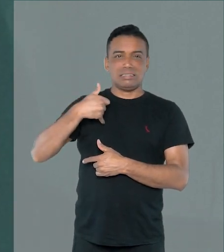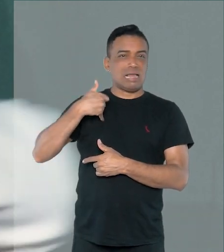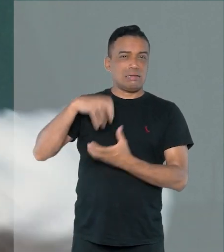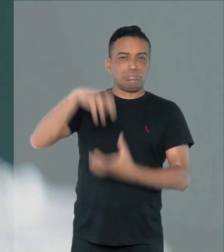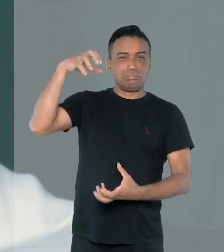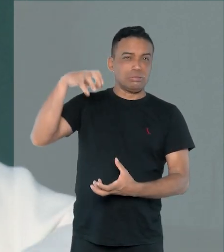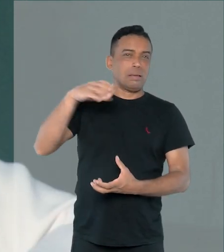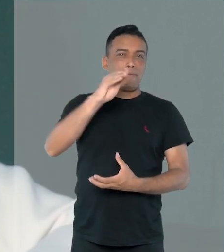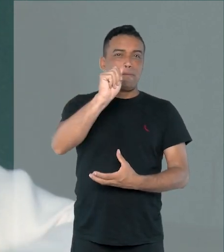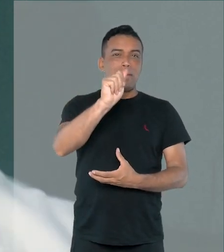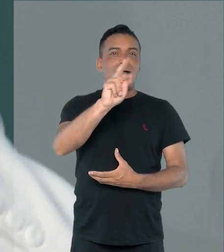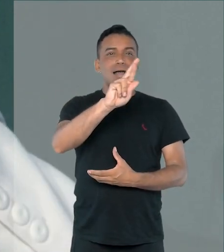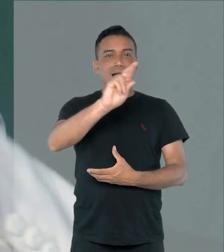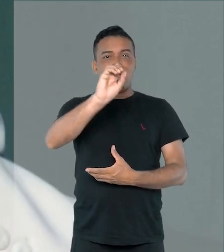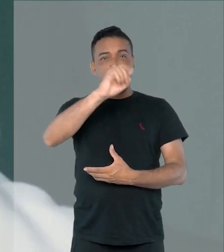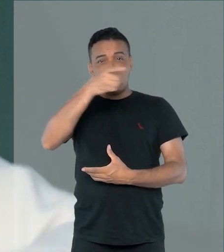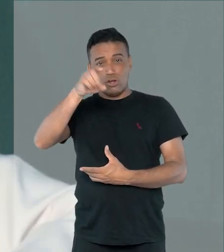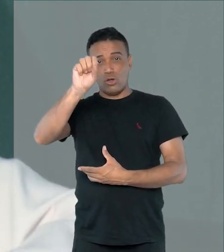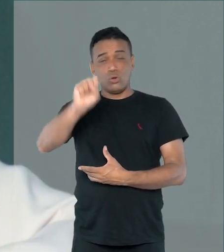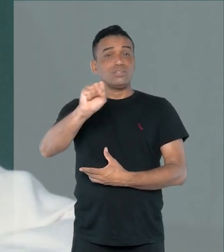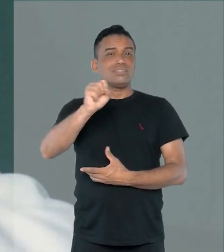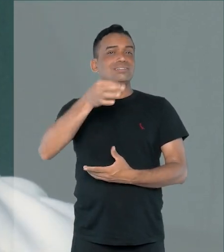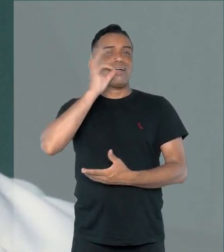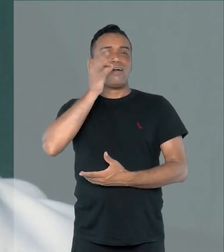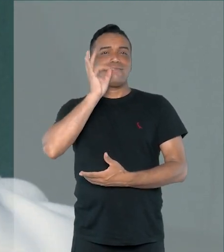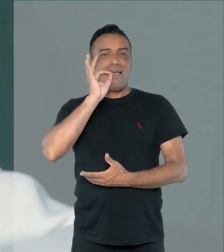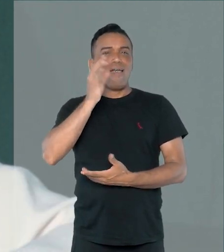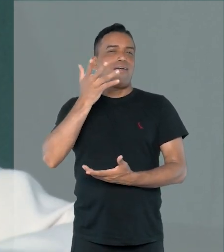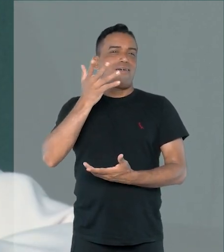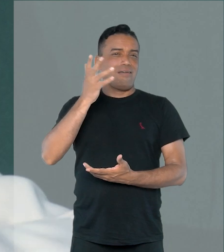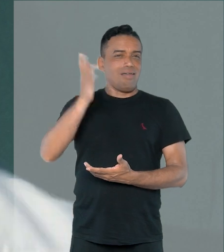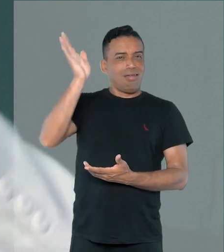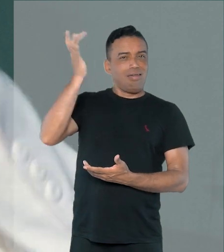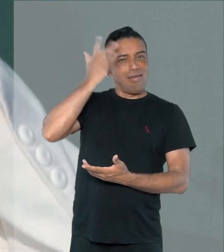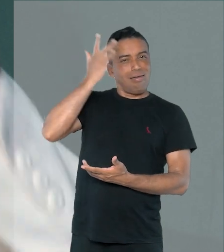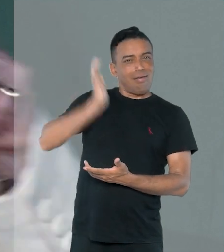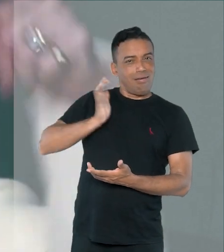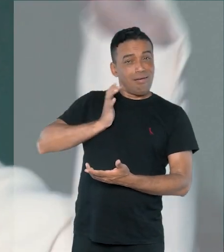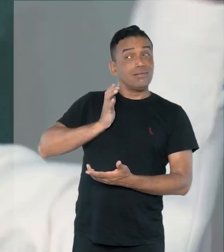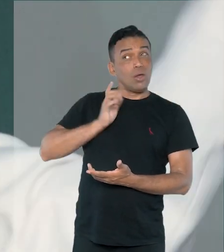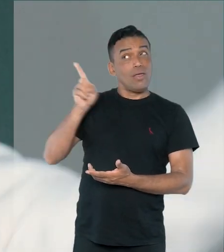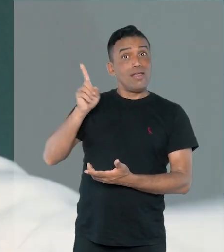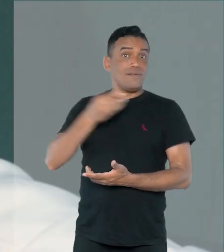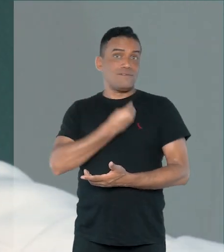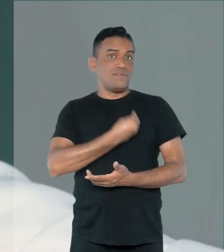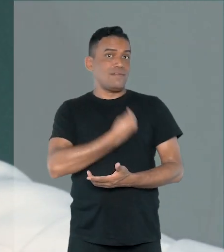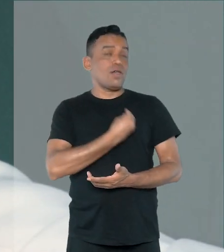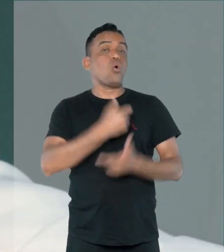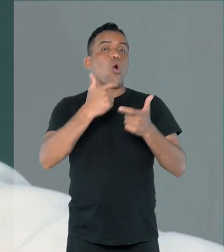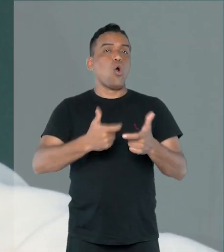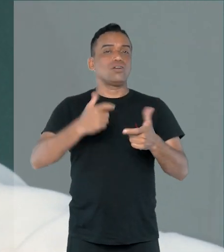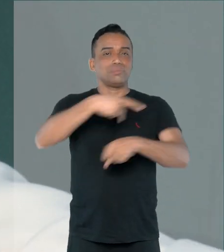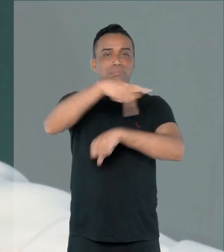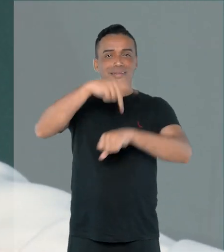recuperar essa gente de volta. O que é interessante é que, tendo vivido na Alemanha, ele saca o que vai acontecer